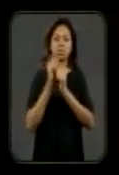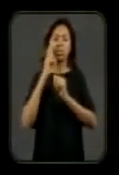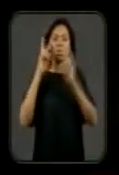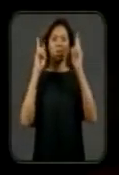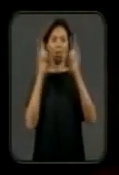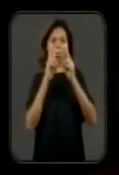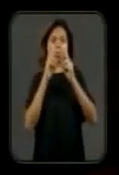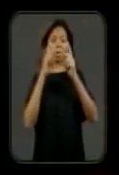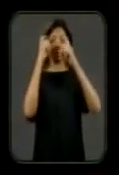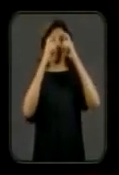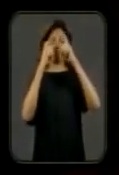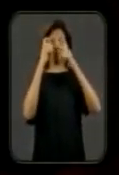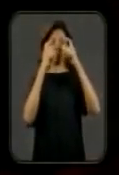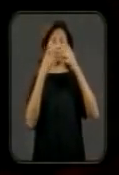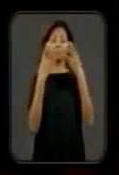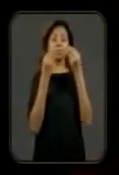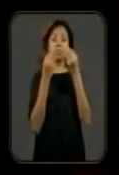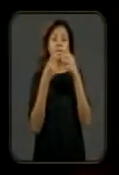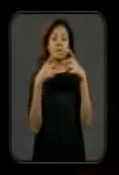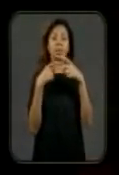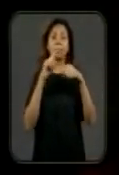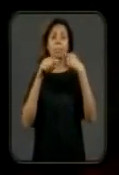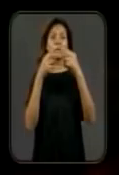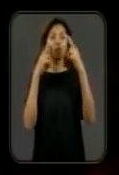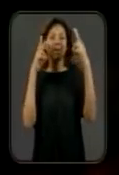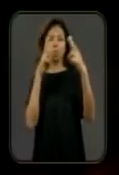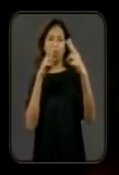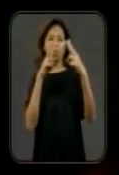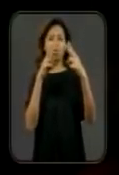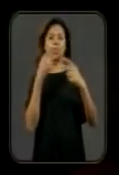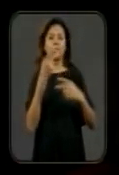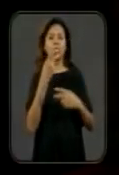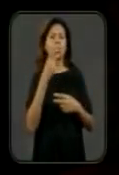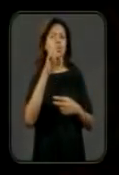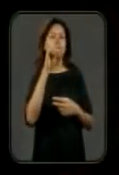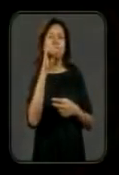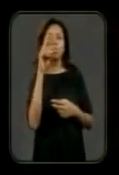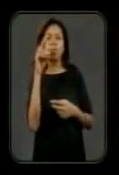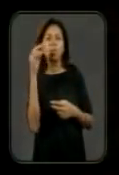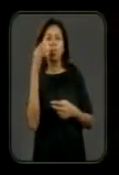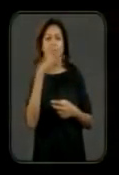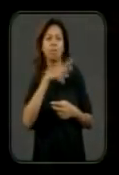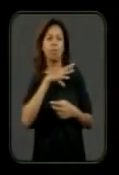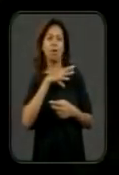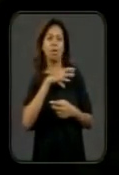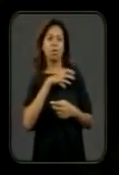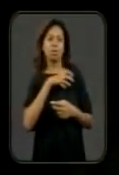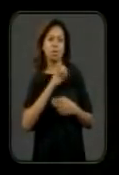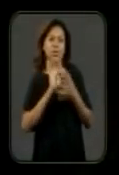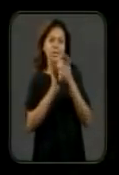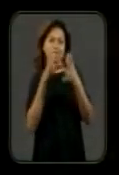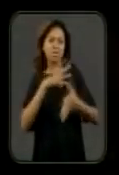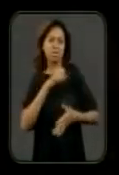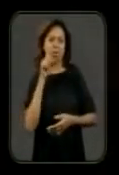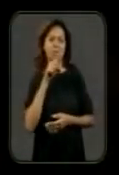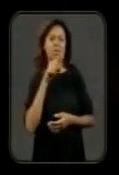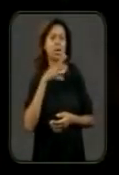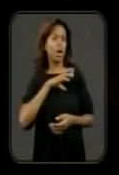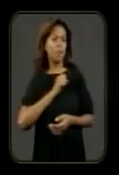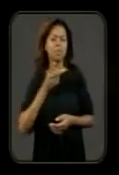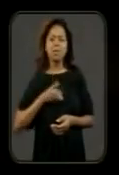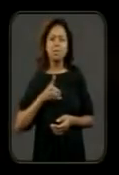estava comigo, ela olhou para mim, na hora foi um desespero muito grande, mas ela olhou para mim e disse, eu jamais vou deixar de te amar,